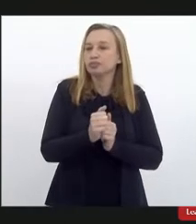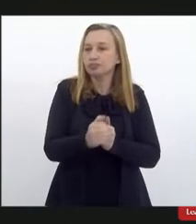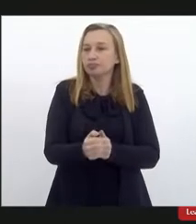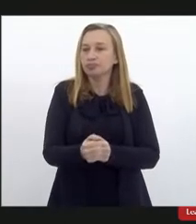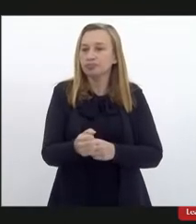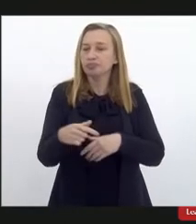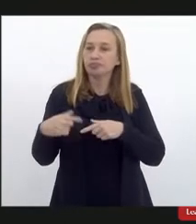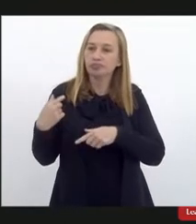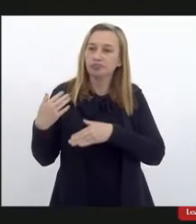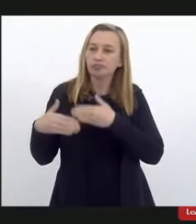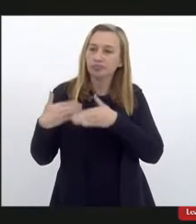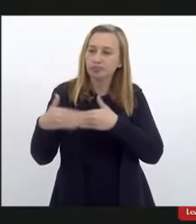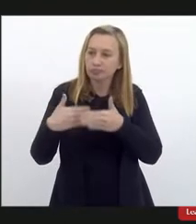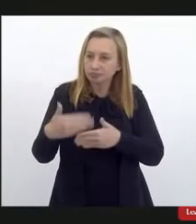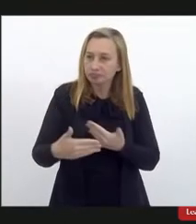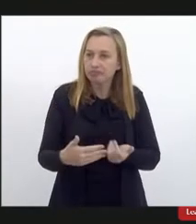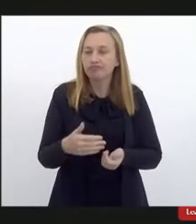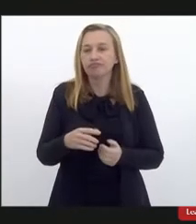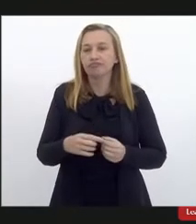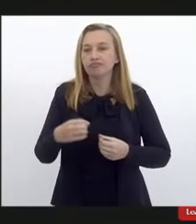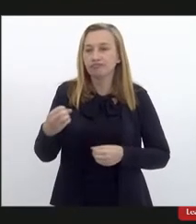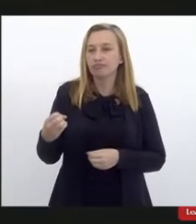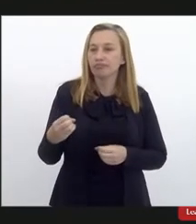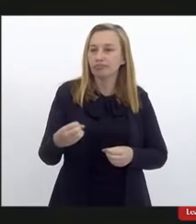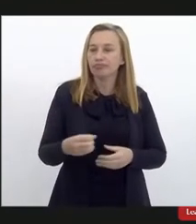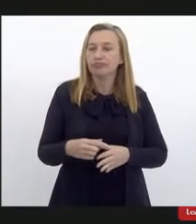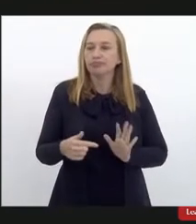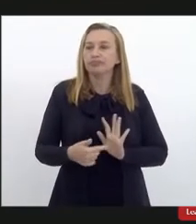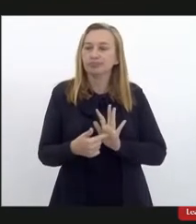também pode revelar elementos para